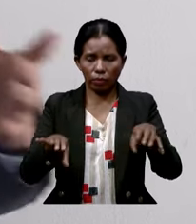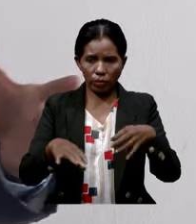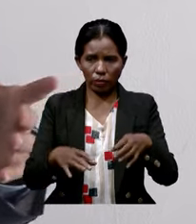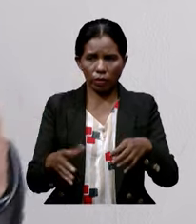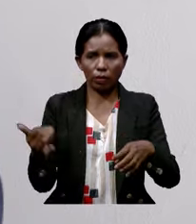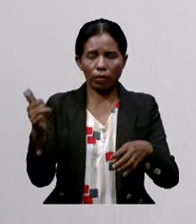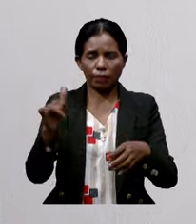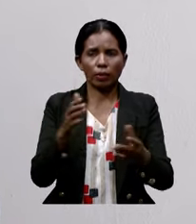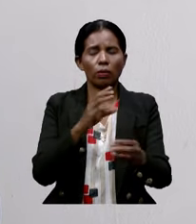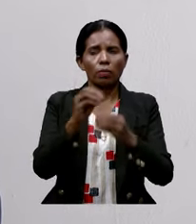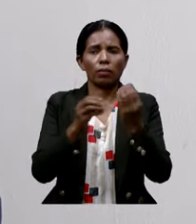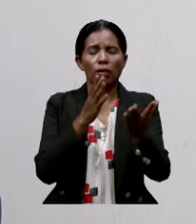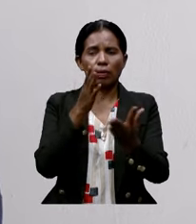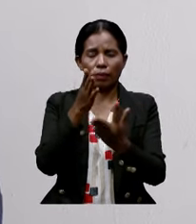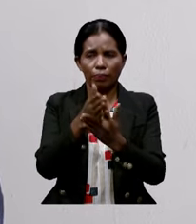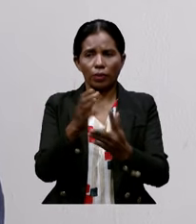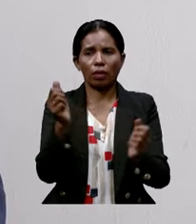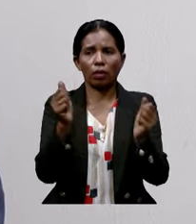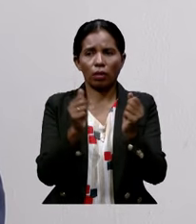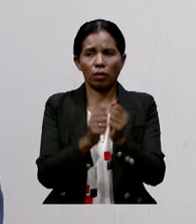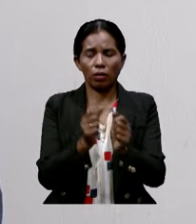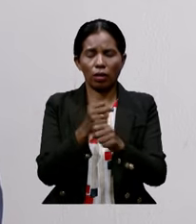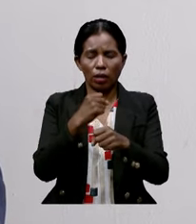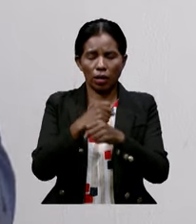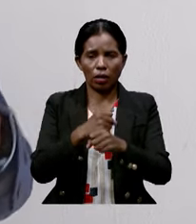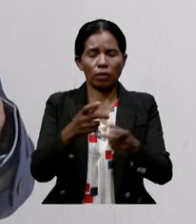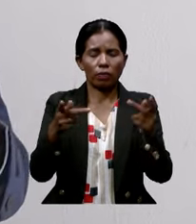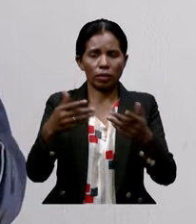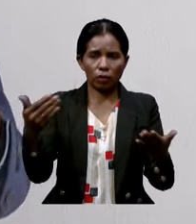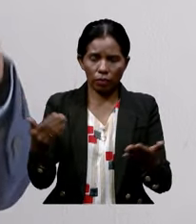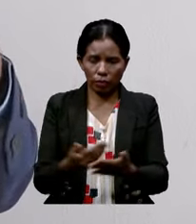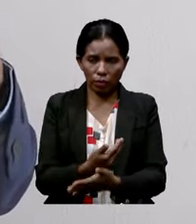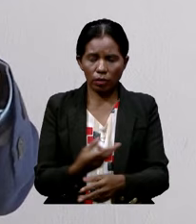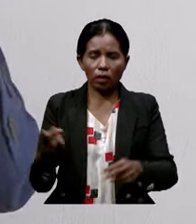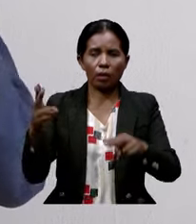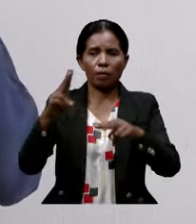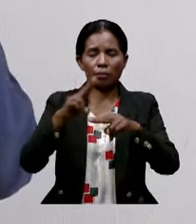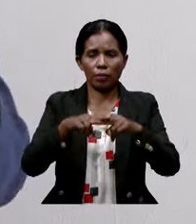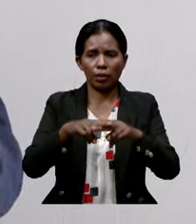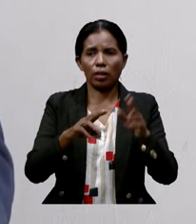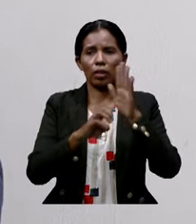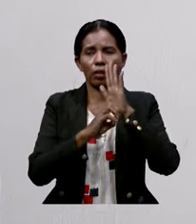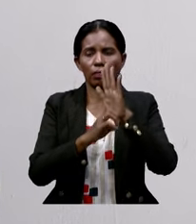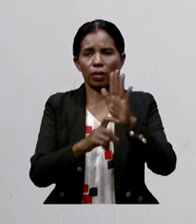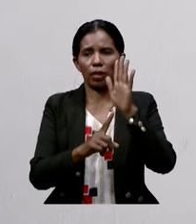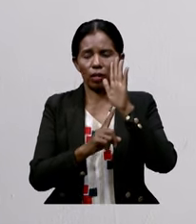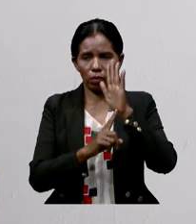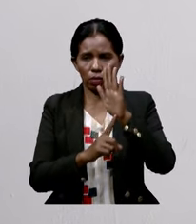as partes de acesso nian. Ho, construção site full, nós aumenta a capacidade, por exemplo, introdução